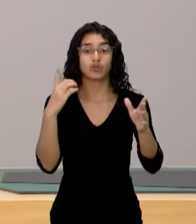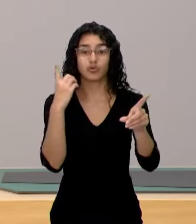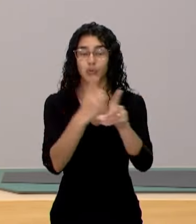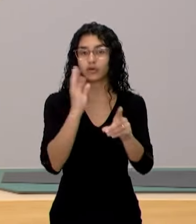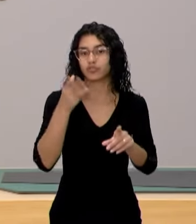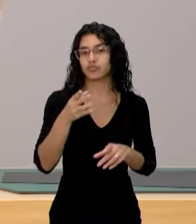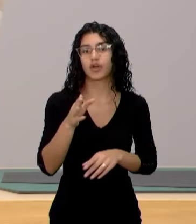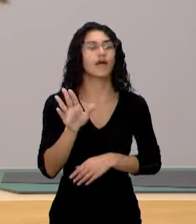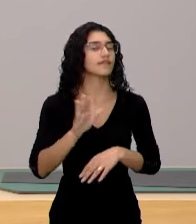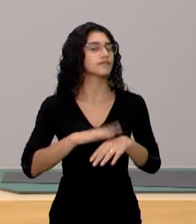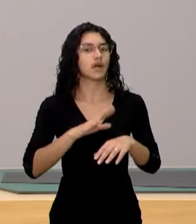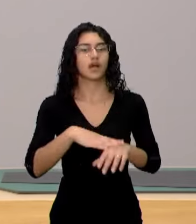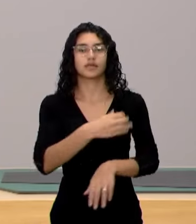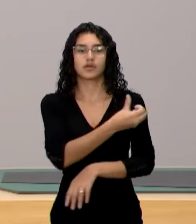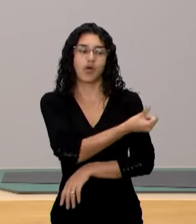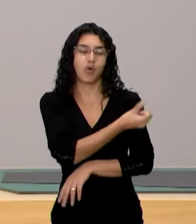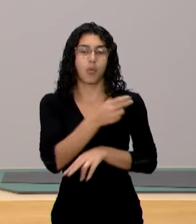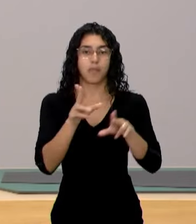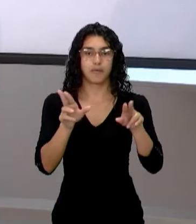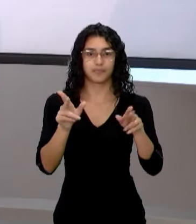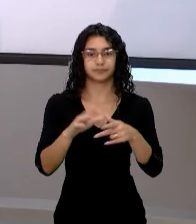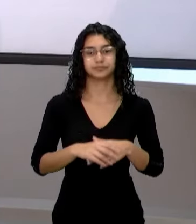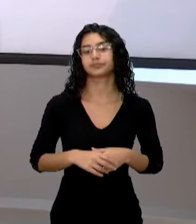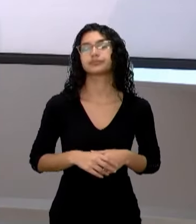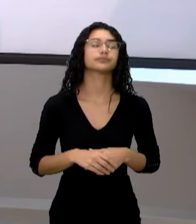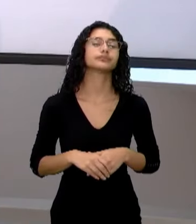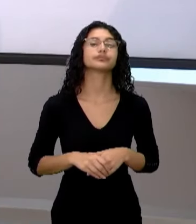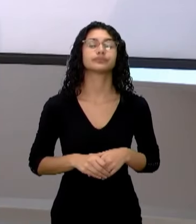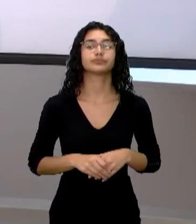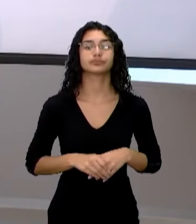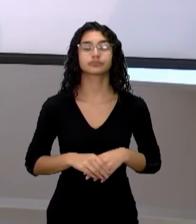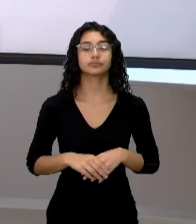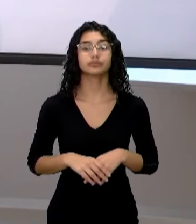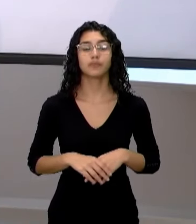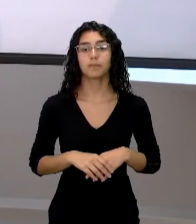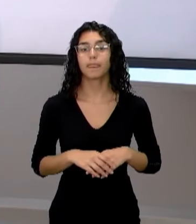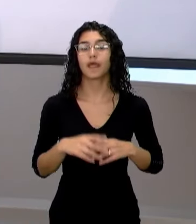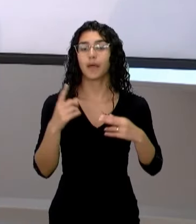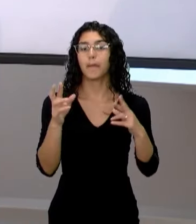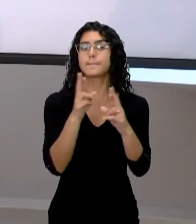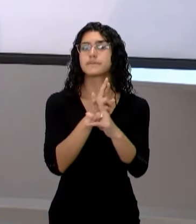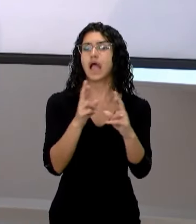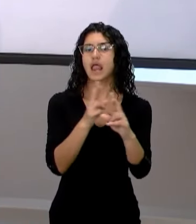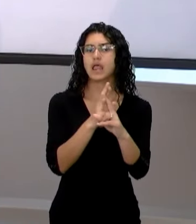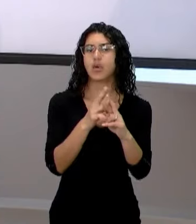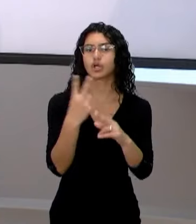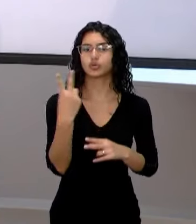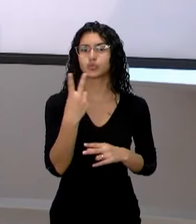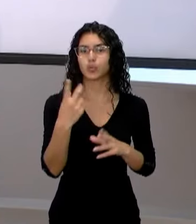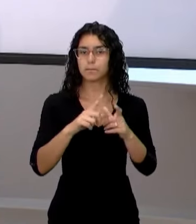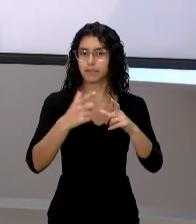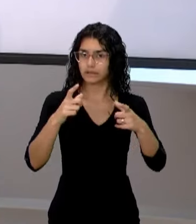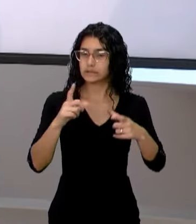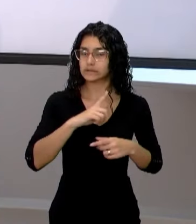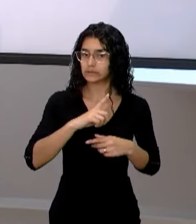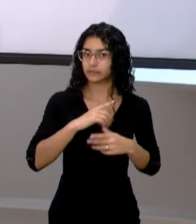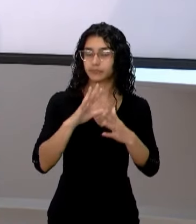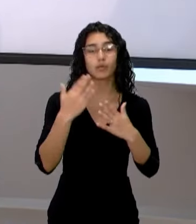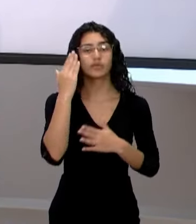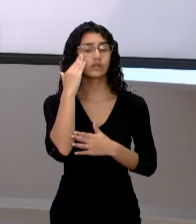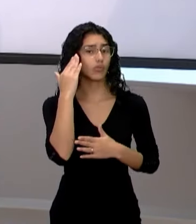para a ideia do sexto ano, que é a melhor, eu acho. Exatamente. E a proporcionalidade, ela é uma relação entre duas grandezas, né? Então, se você